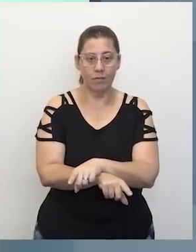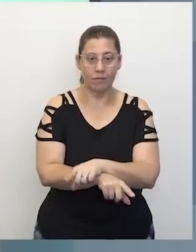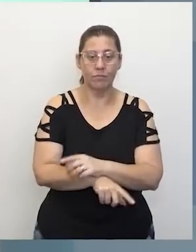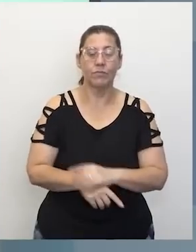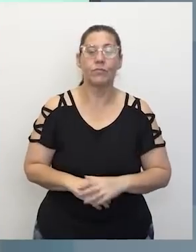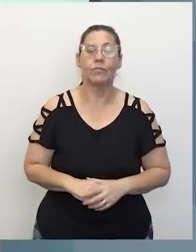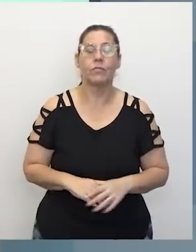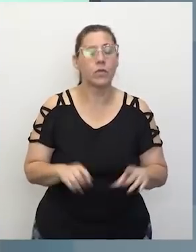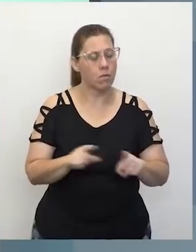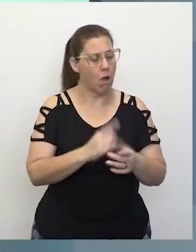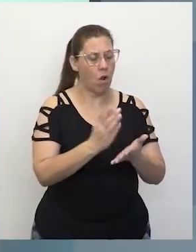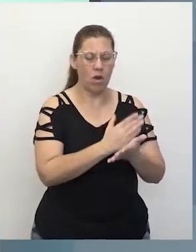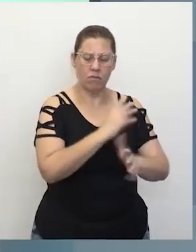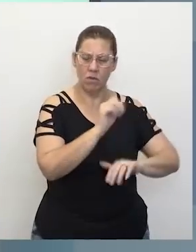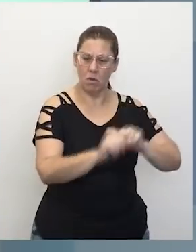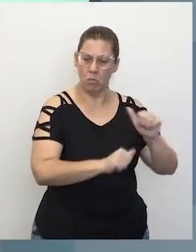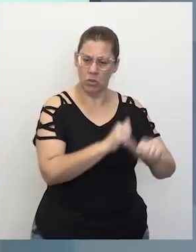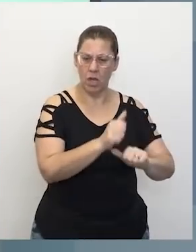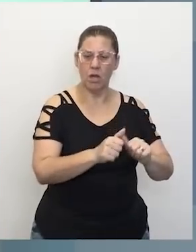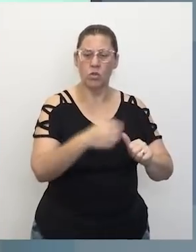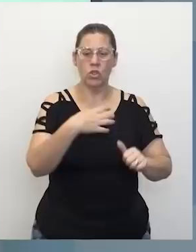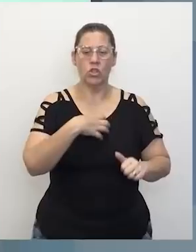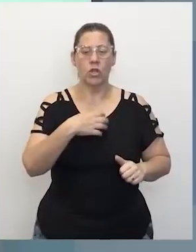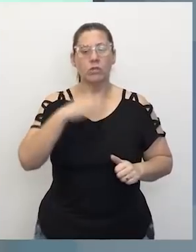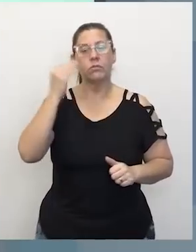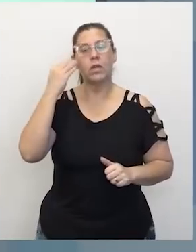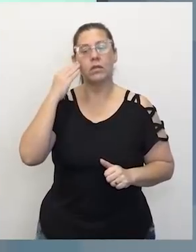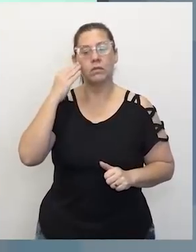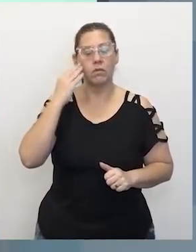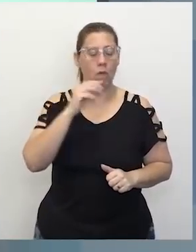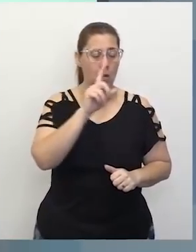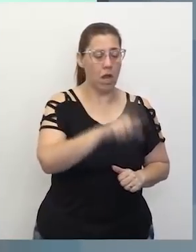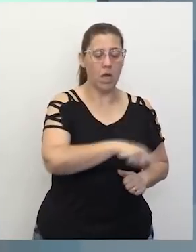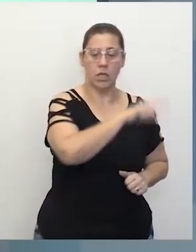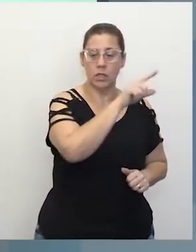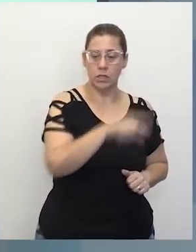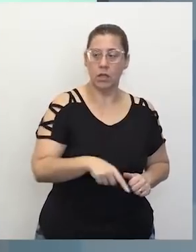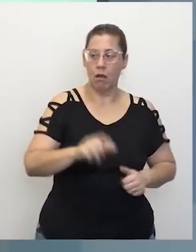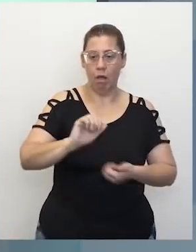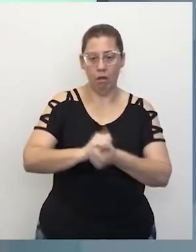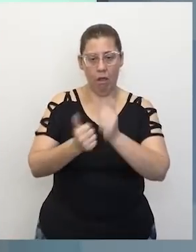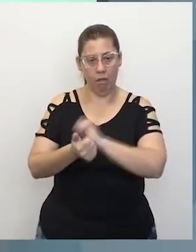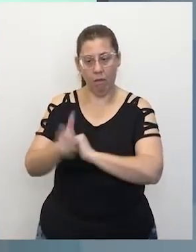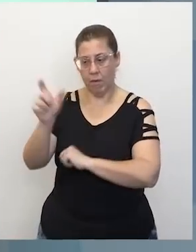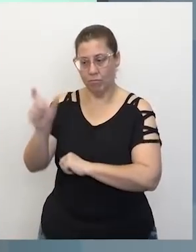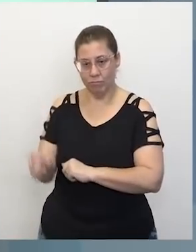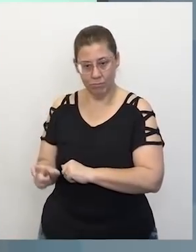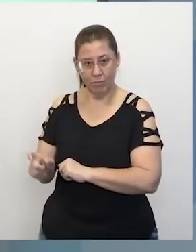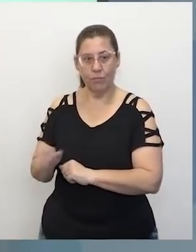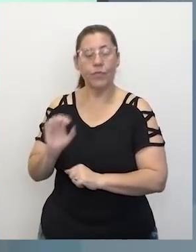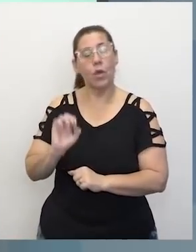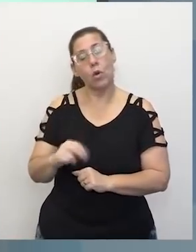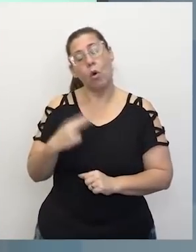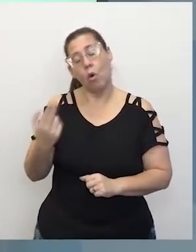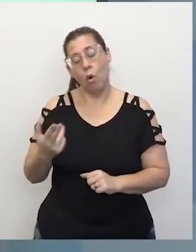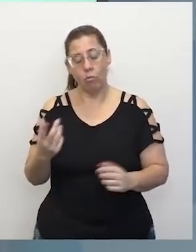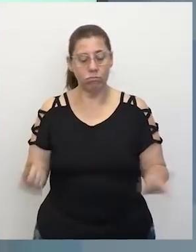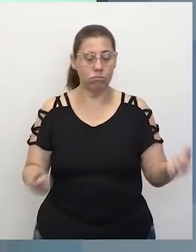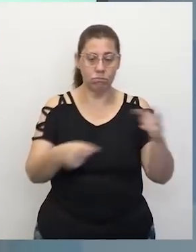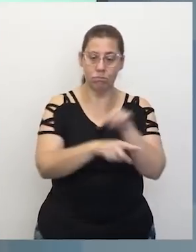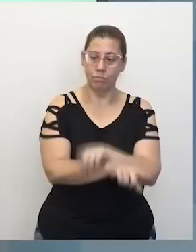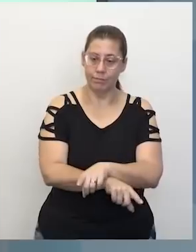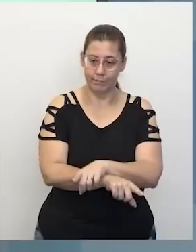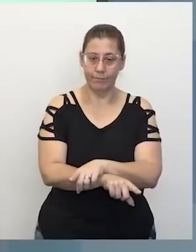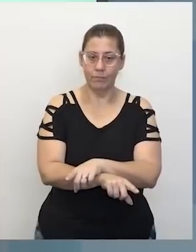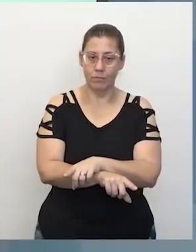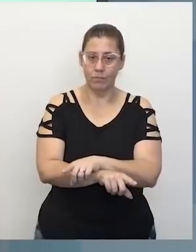mudado aí também, teve essa interpretação, você cancela de um lado, restaura do outro. Ou passa para o outro lado com a operação